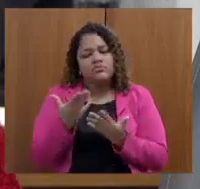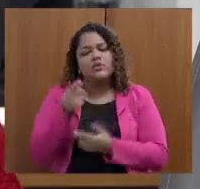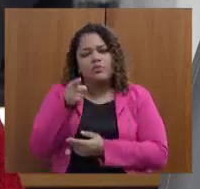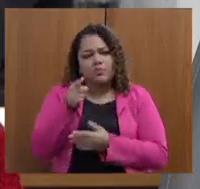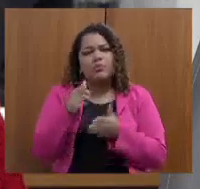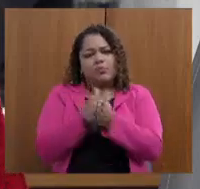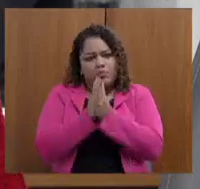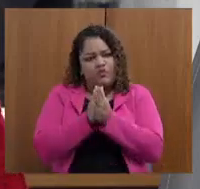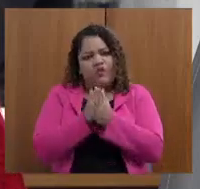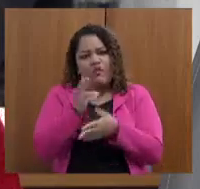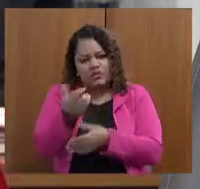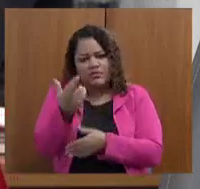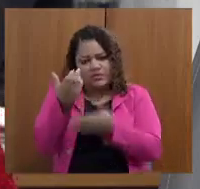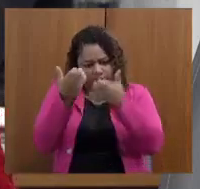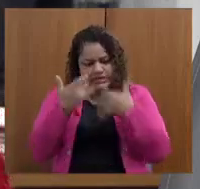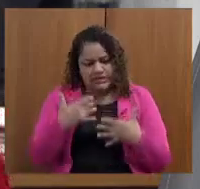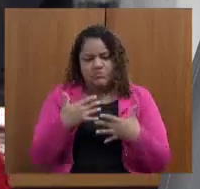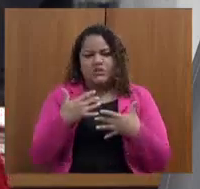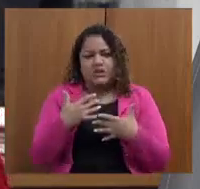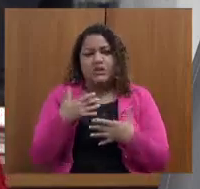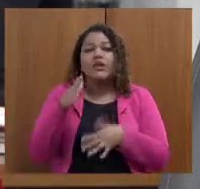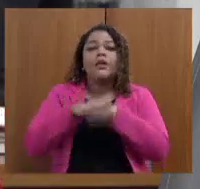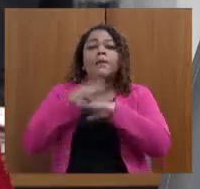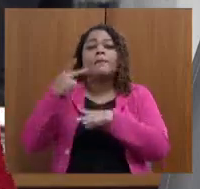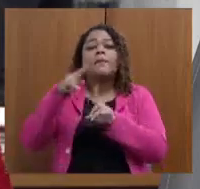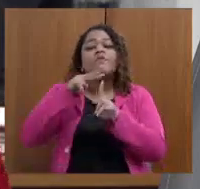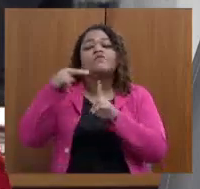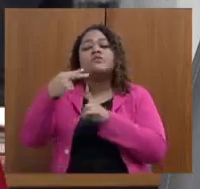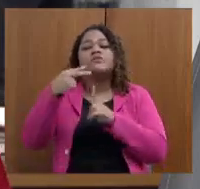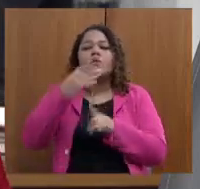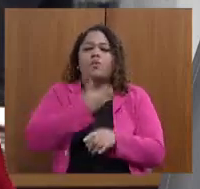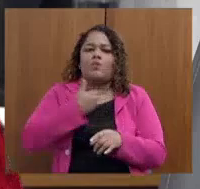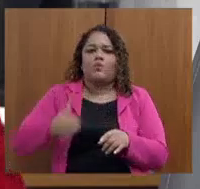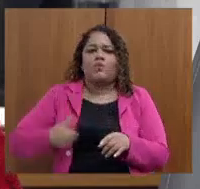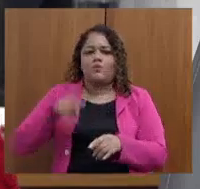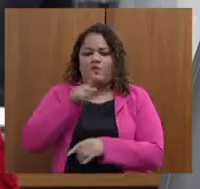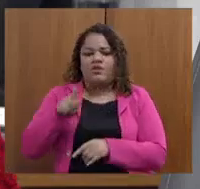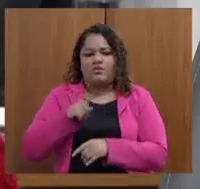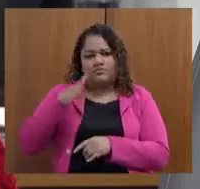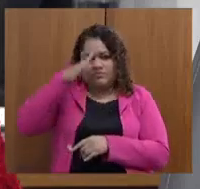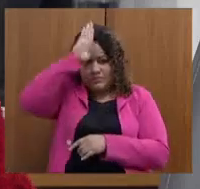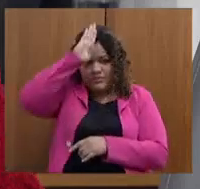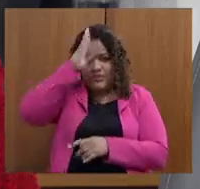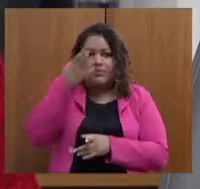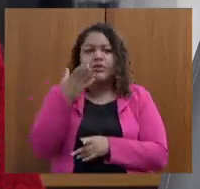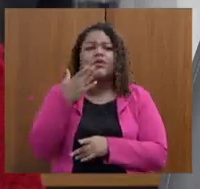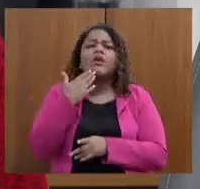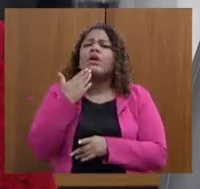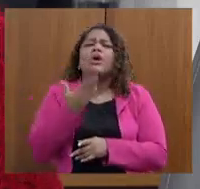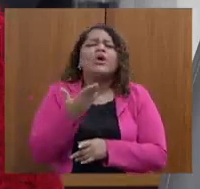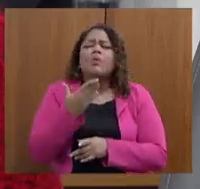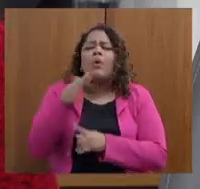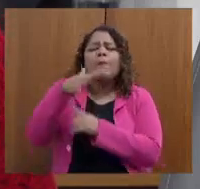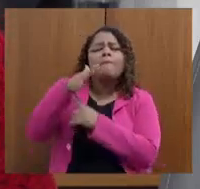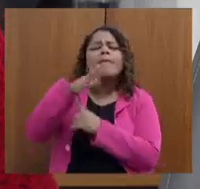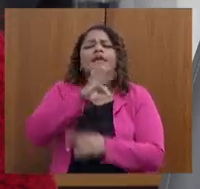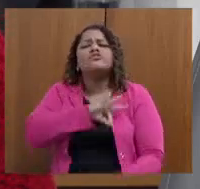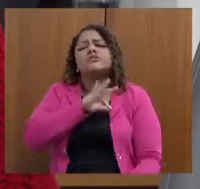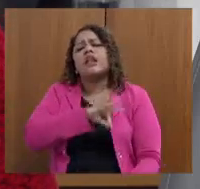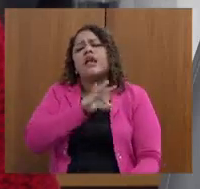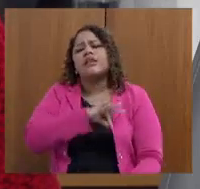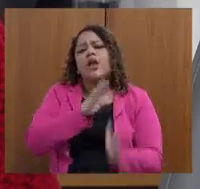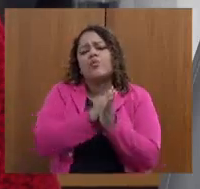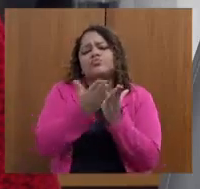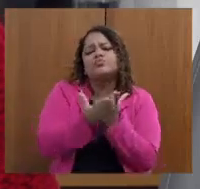que o senhor explicasse um pouco a visão do governo Zema sobre o que que tá gerando né Qual que é a média salarial dessas